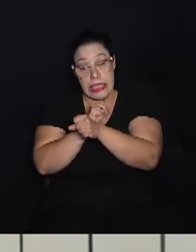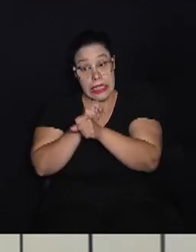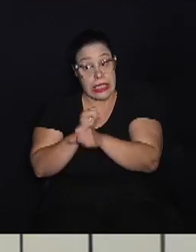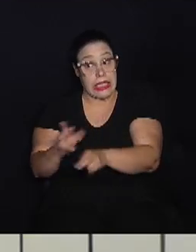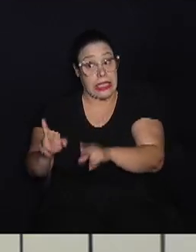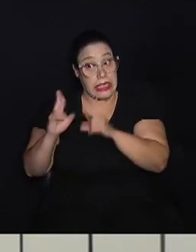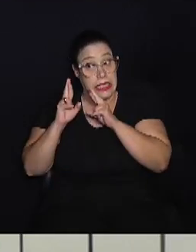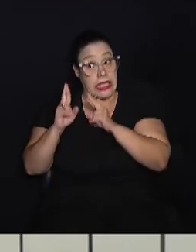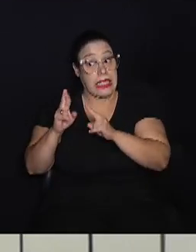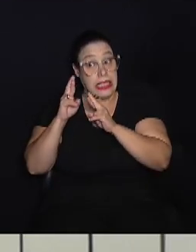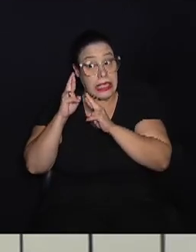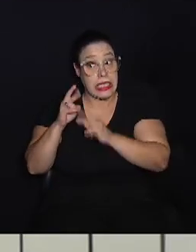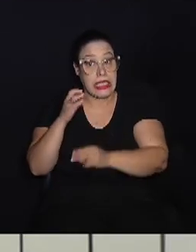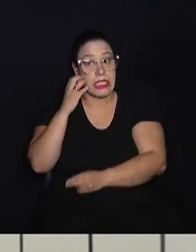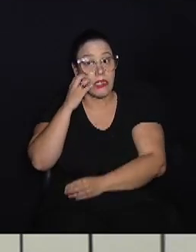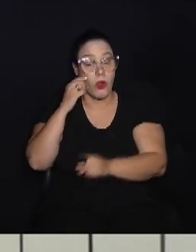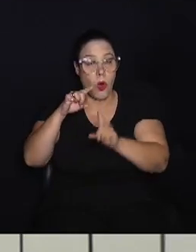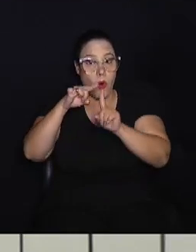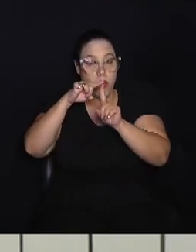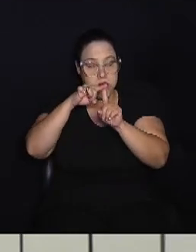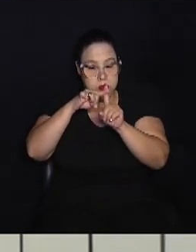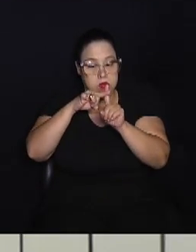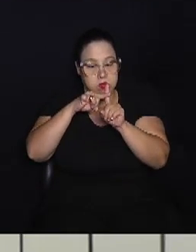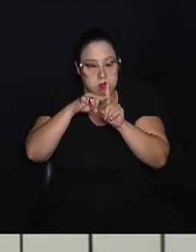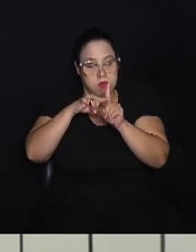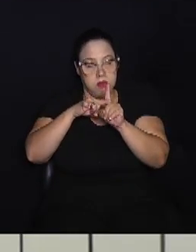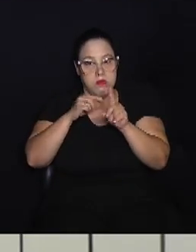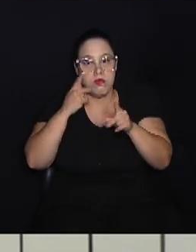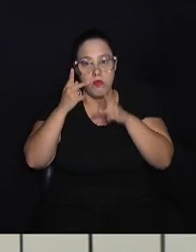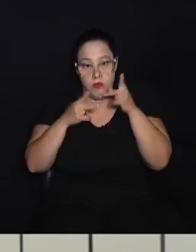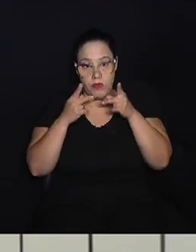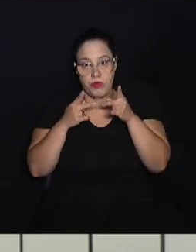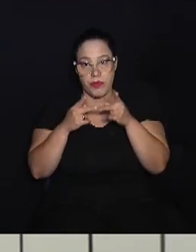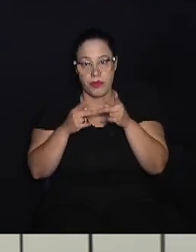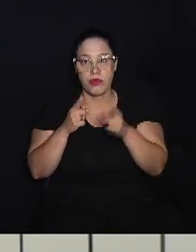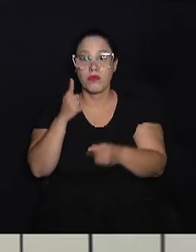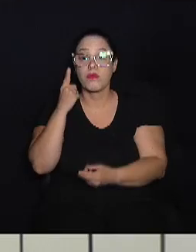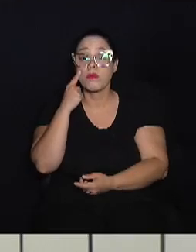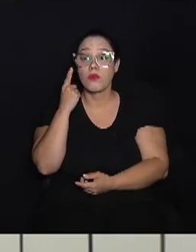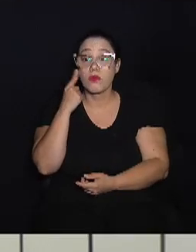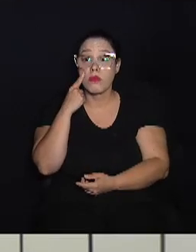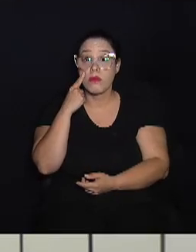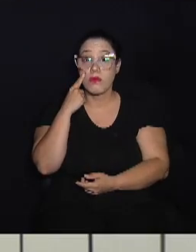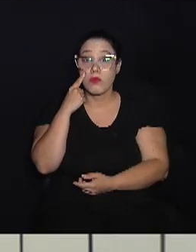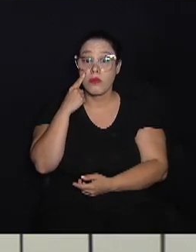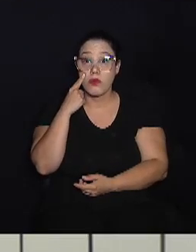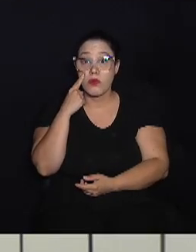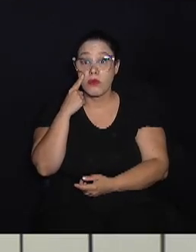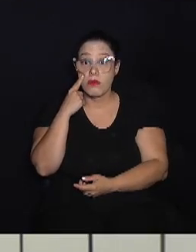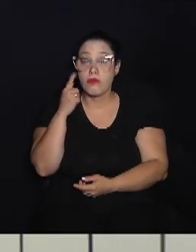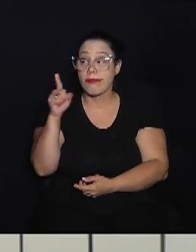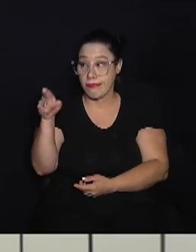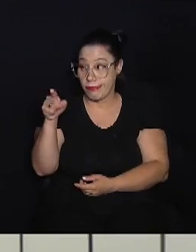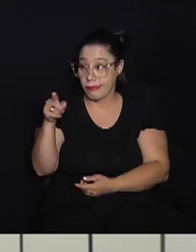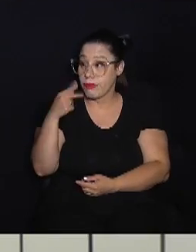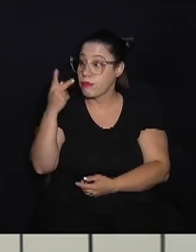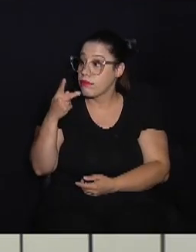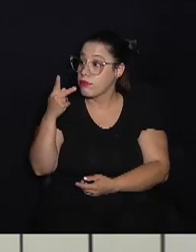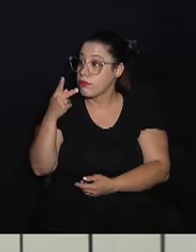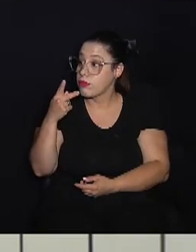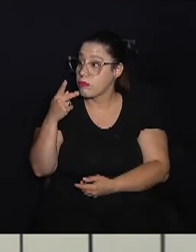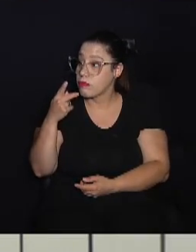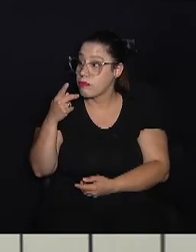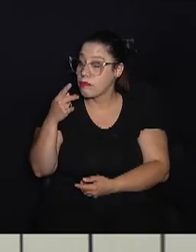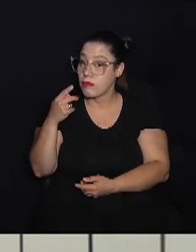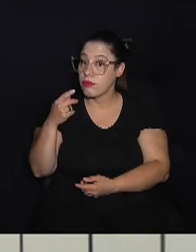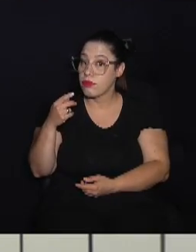André, essa queda de temperatura. A gente fala daqui a pouquinho, porque olha só, até sobre isso que ele acabou de falar,